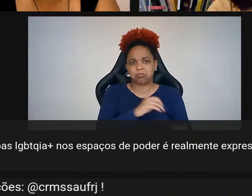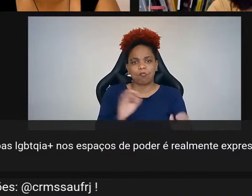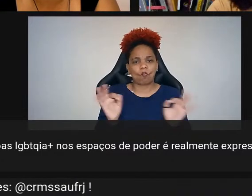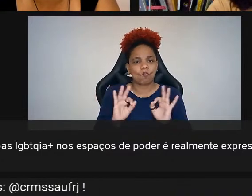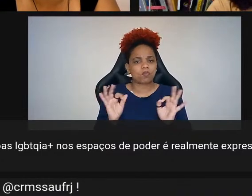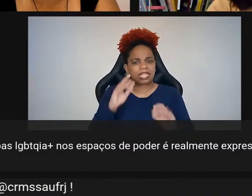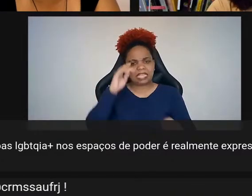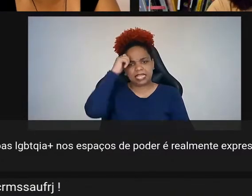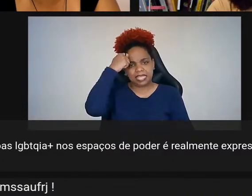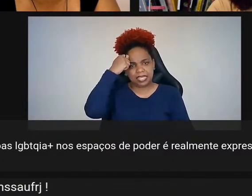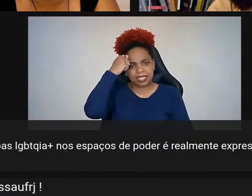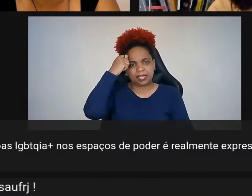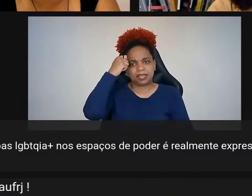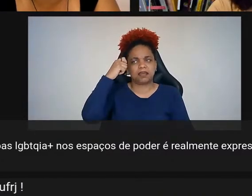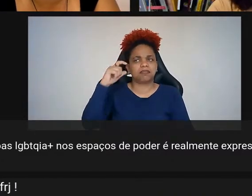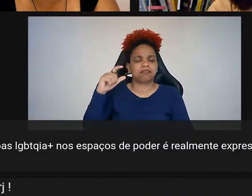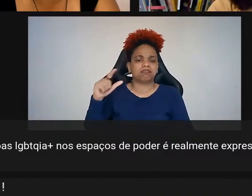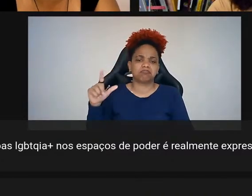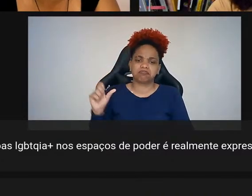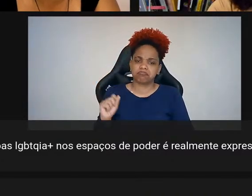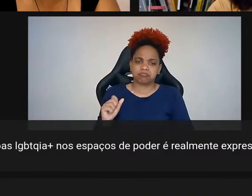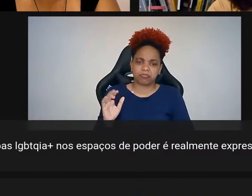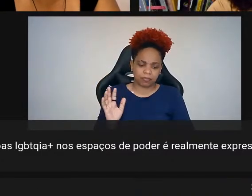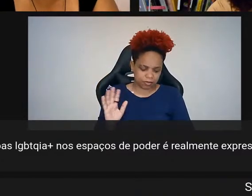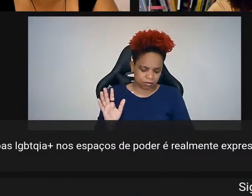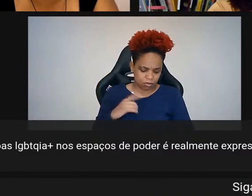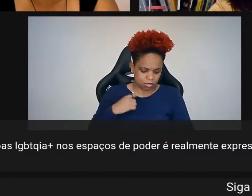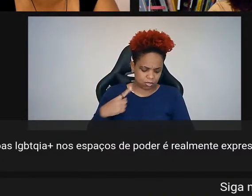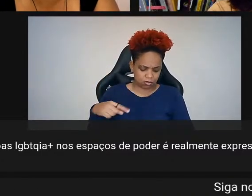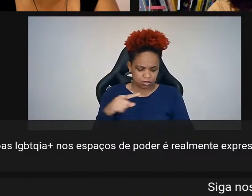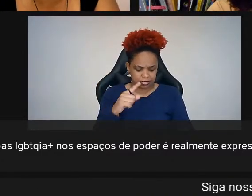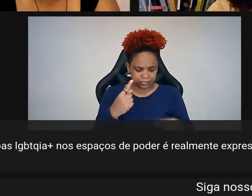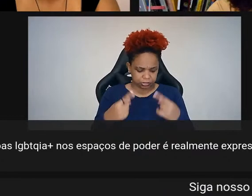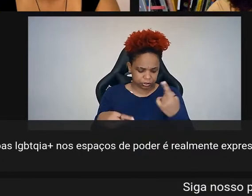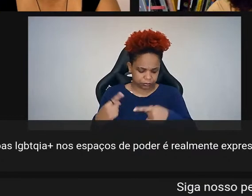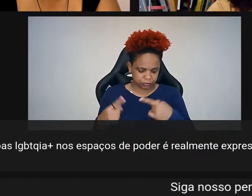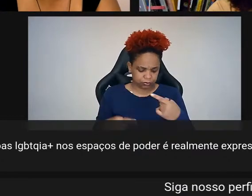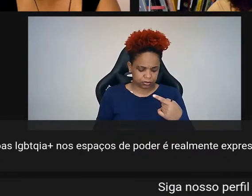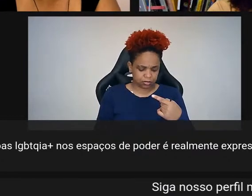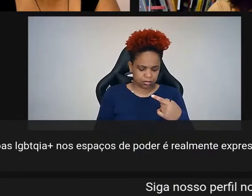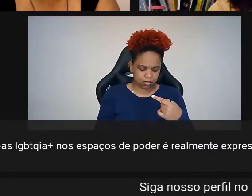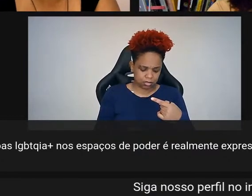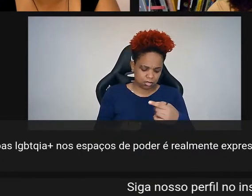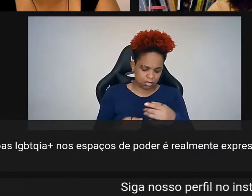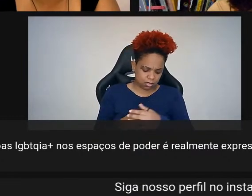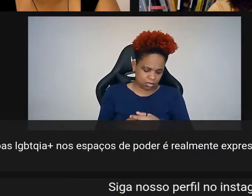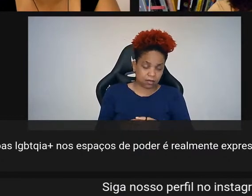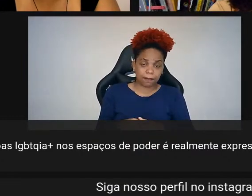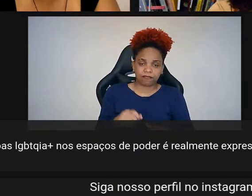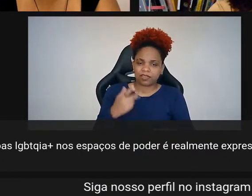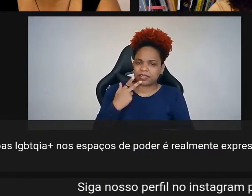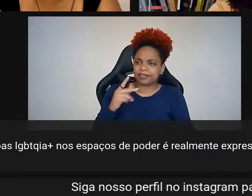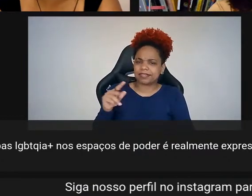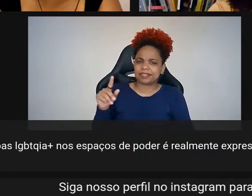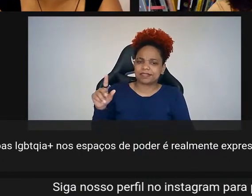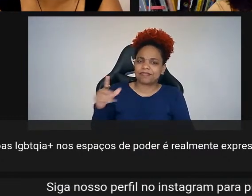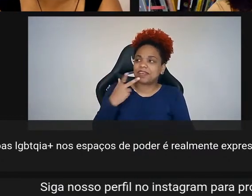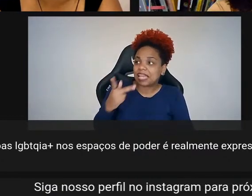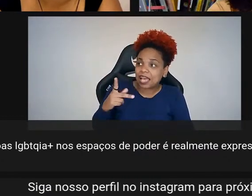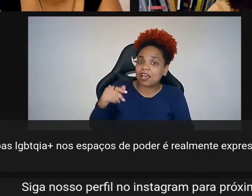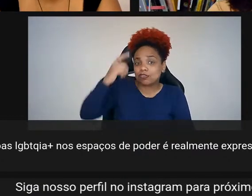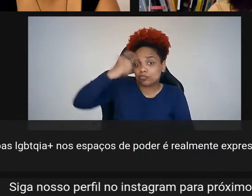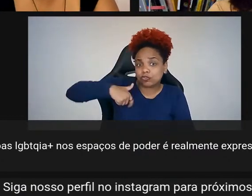quando a gente se coloca nesses espaços de disputa, nos dizem geralmente, né? Ah, sapatão não dá voto, não pode falar